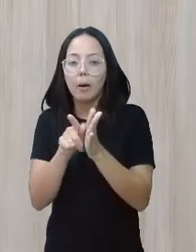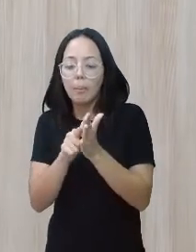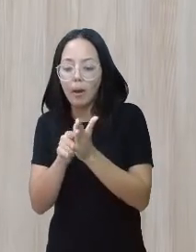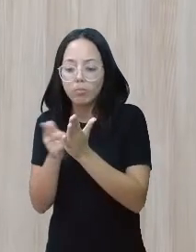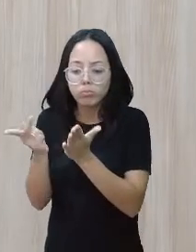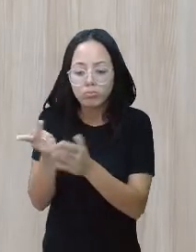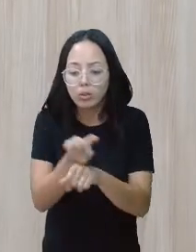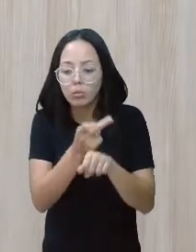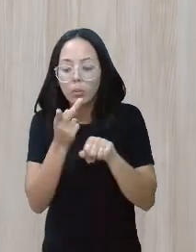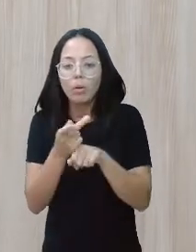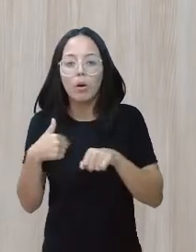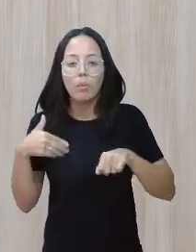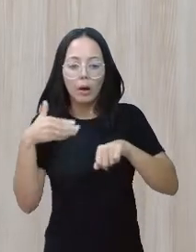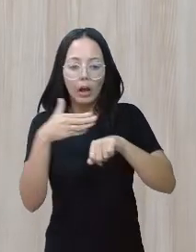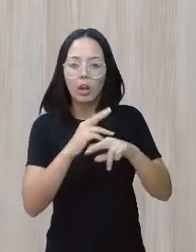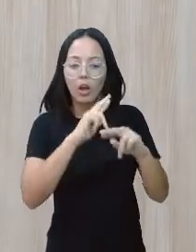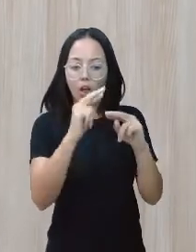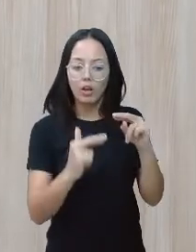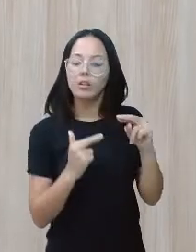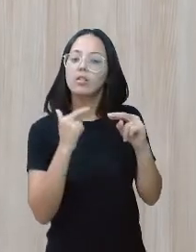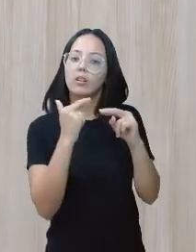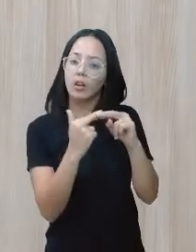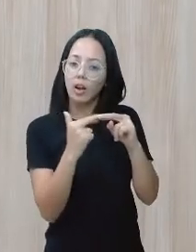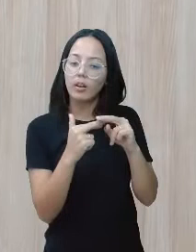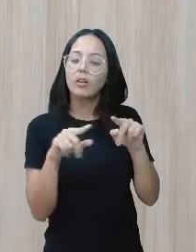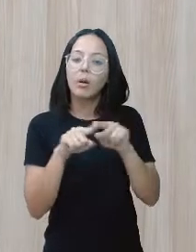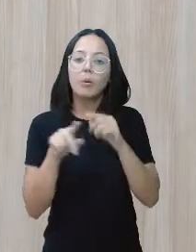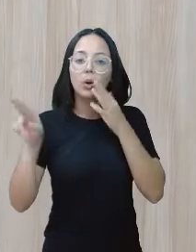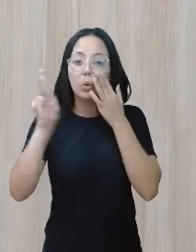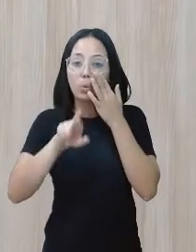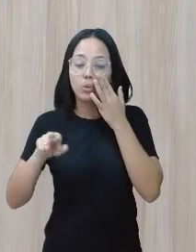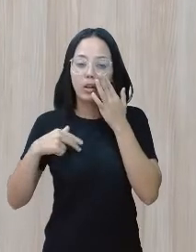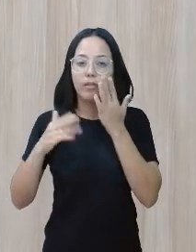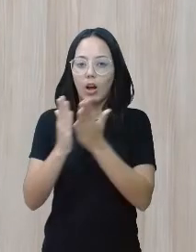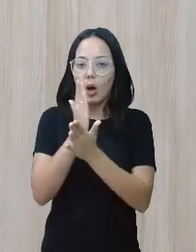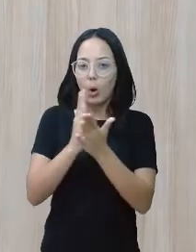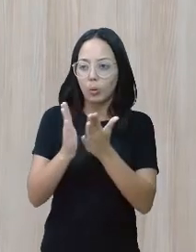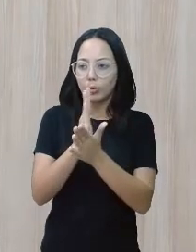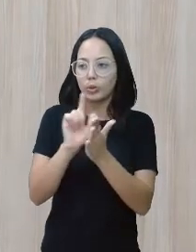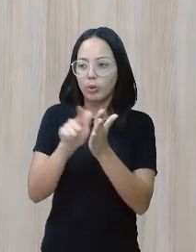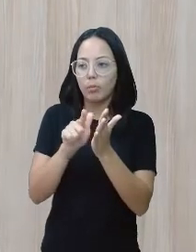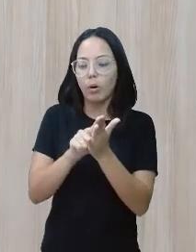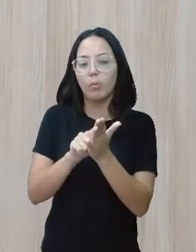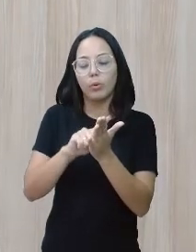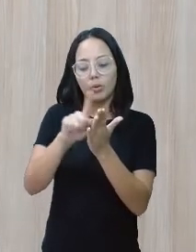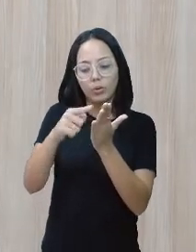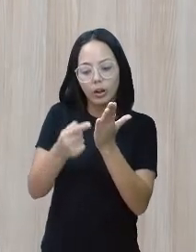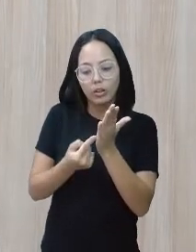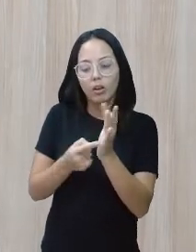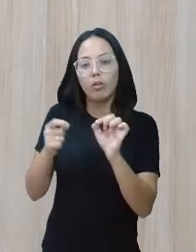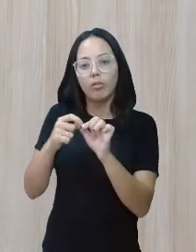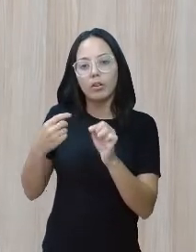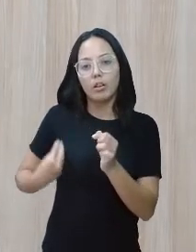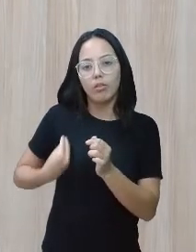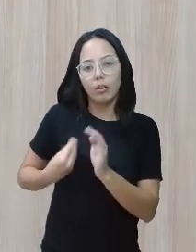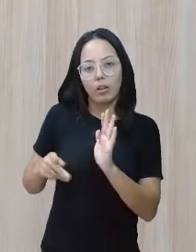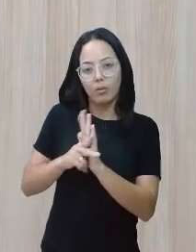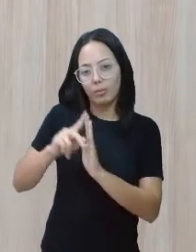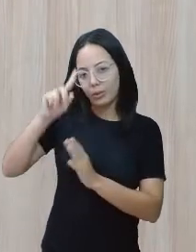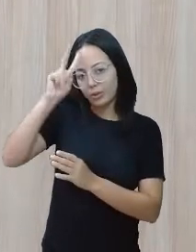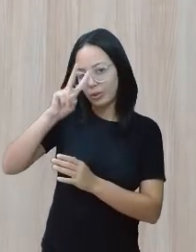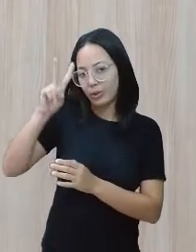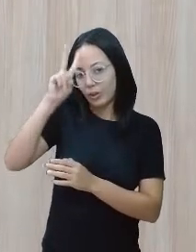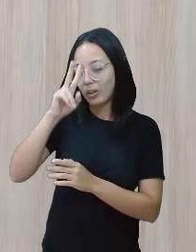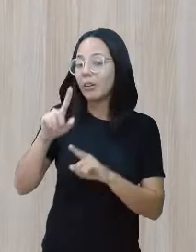esse papel para levar para reciclagem e usava alguns desses cadernos para fazer os seus próprios